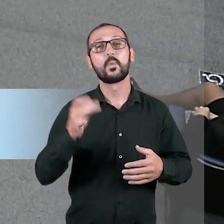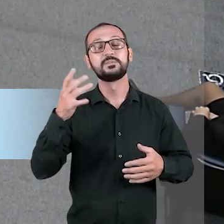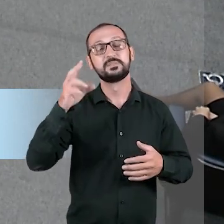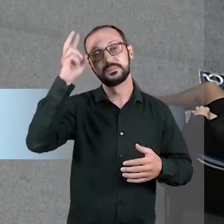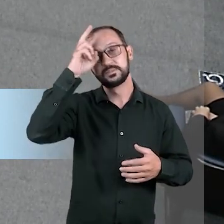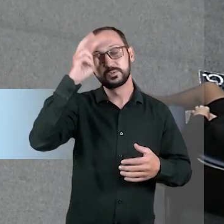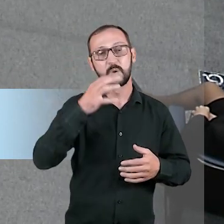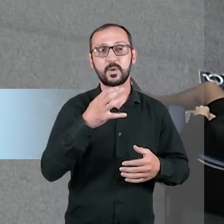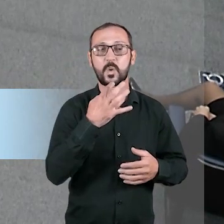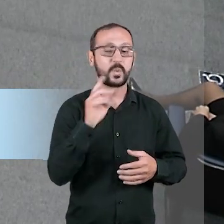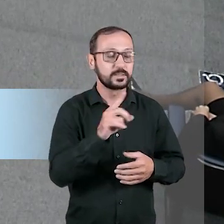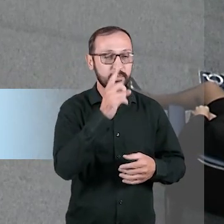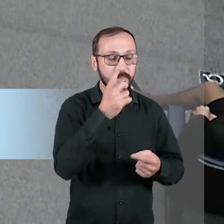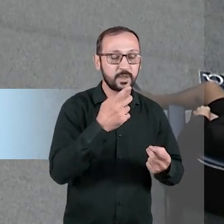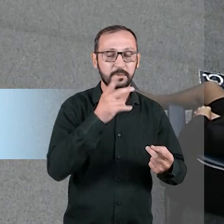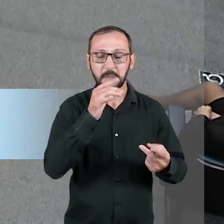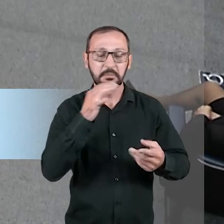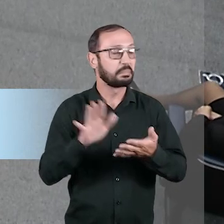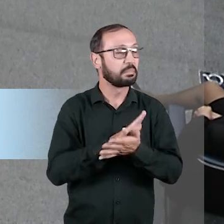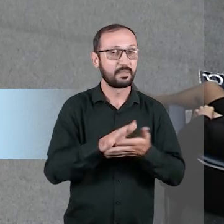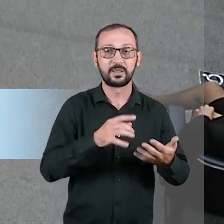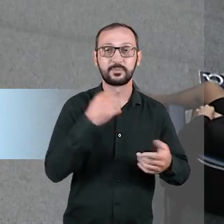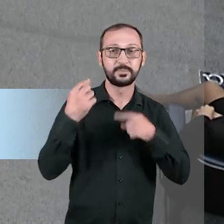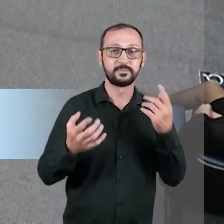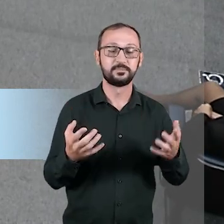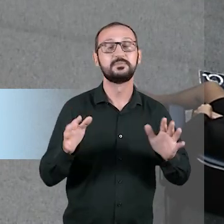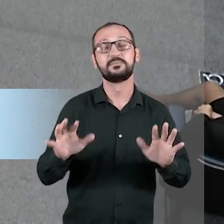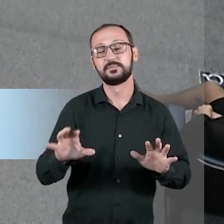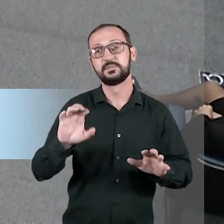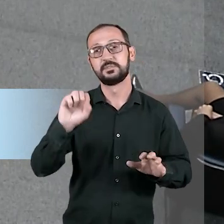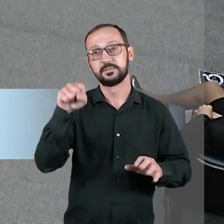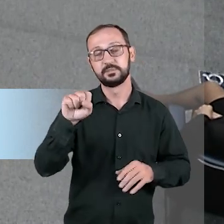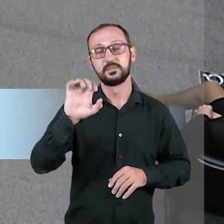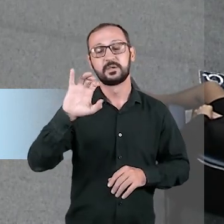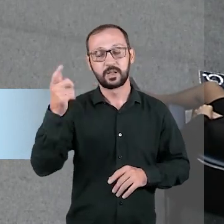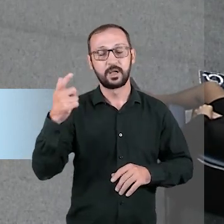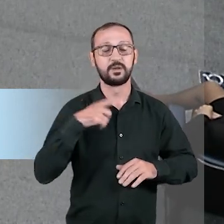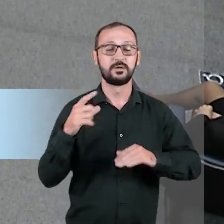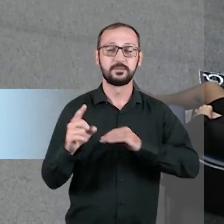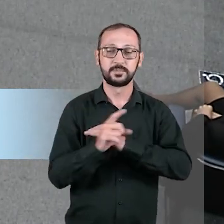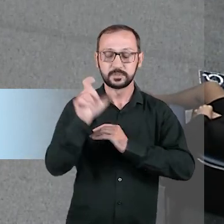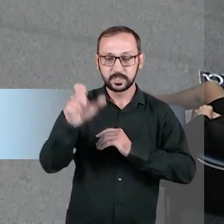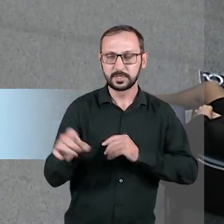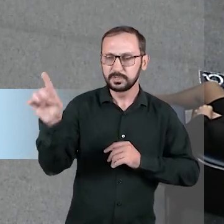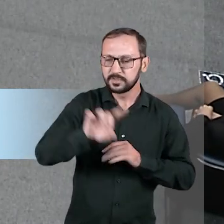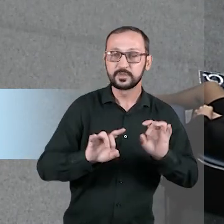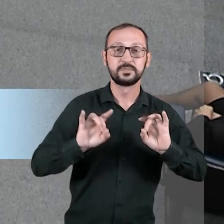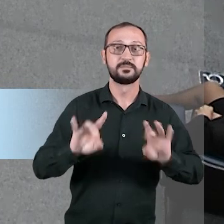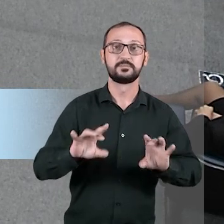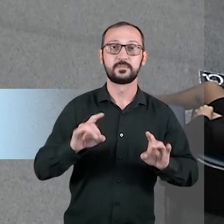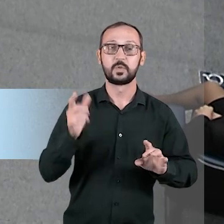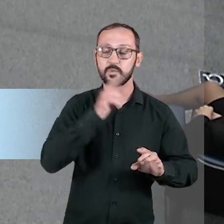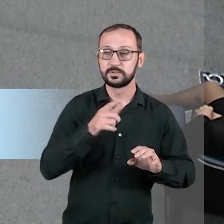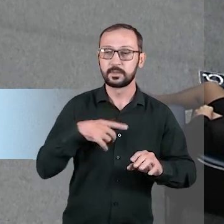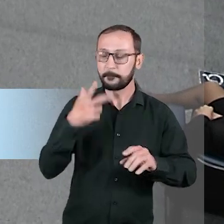histórias terríveis, né, de pessoas que nem conheceram a mãe, enfim. E foi claro, terapia, aquela coisa toda, mas eu senti que aquele dia, assim, parece